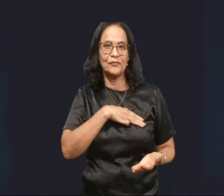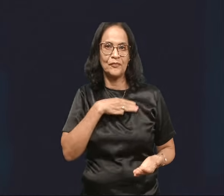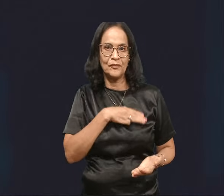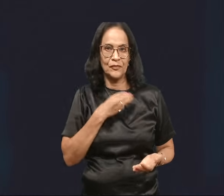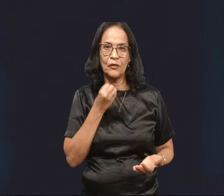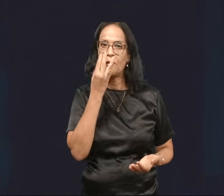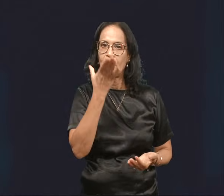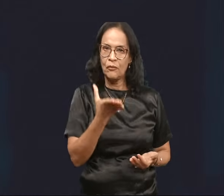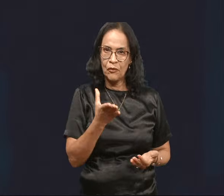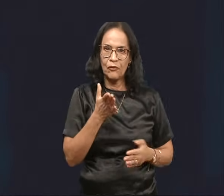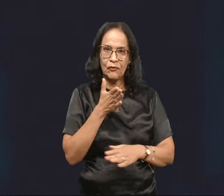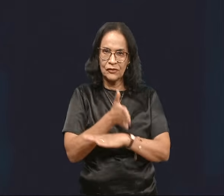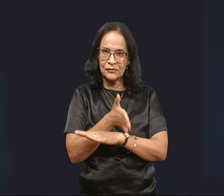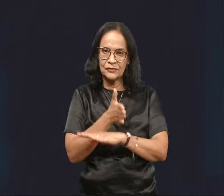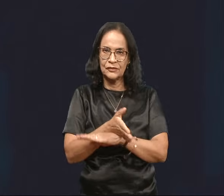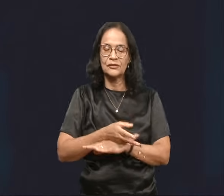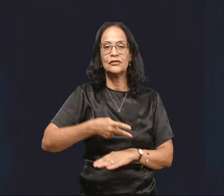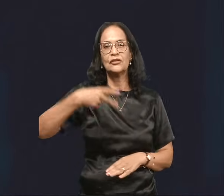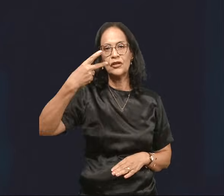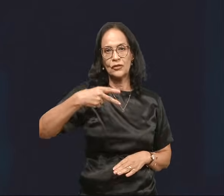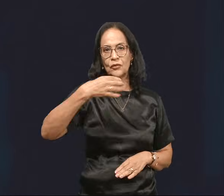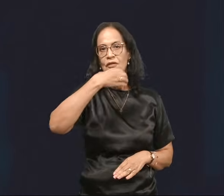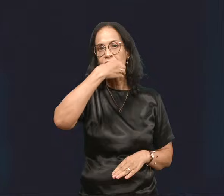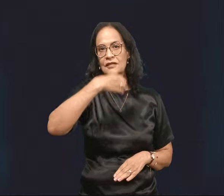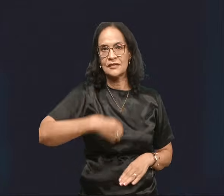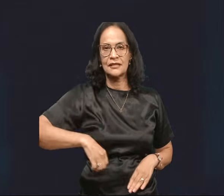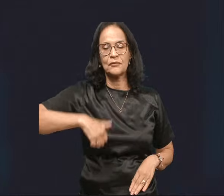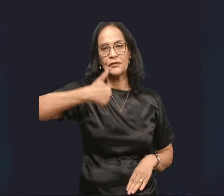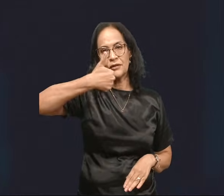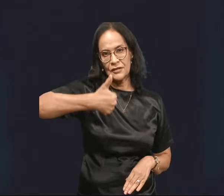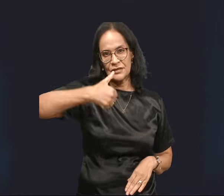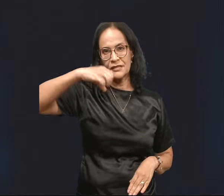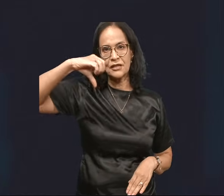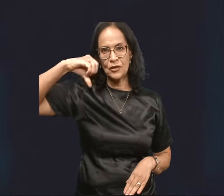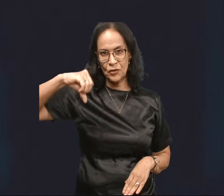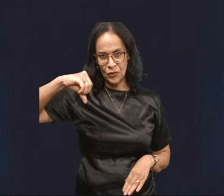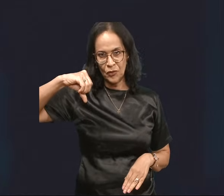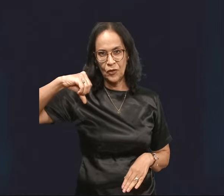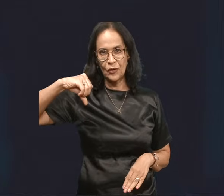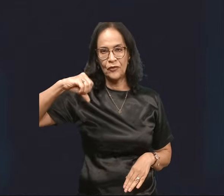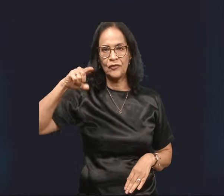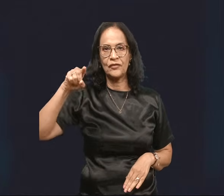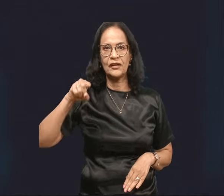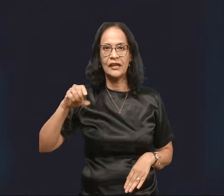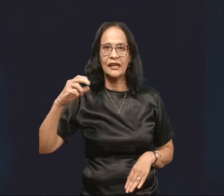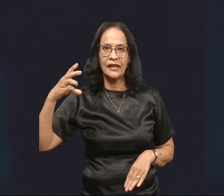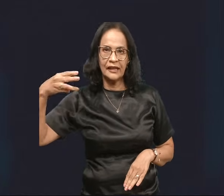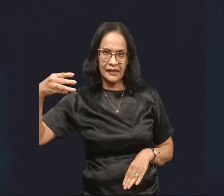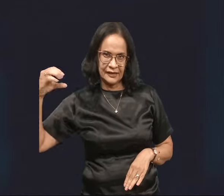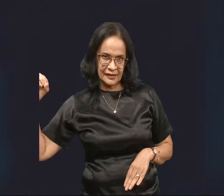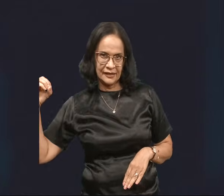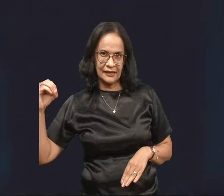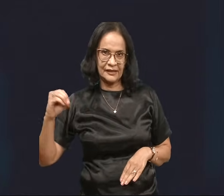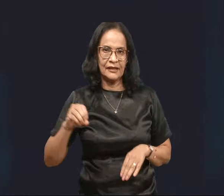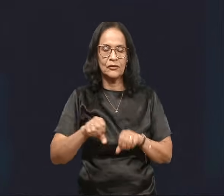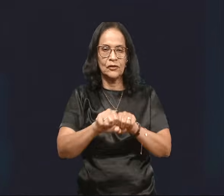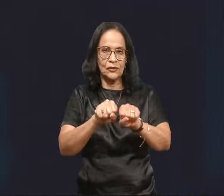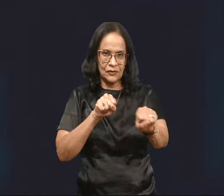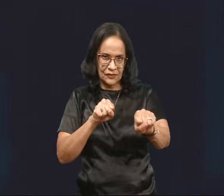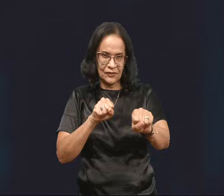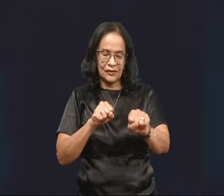você participar. Será no dia 2 de dezembro, às 19h30, aqui no nosso Centro de Formação,